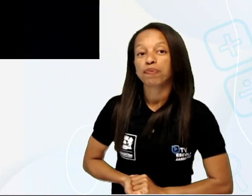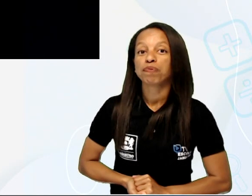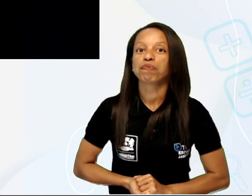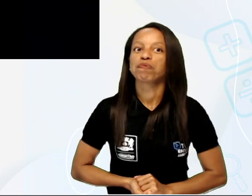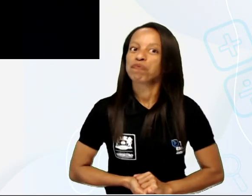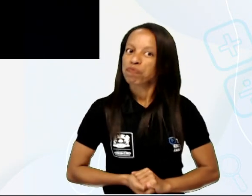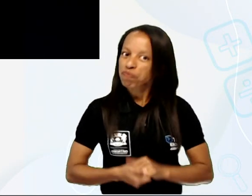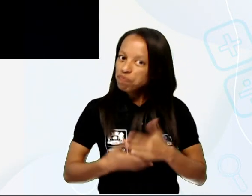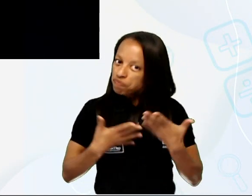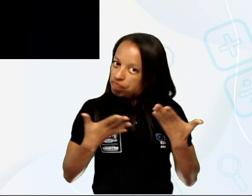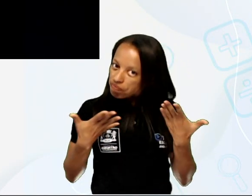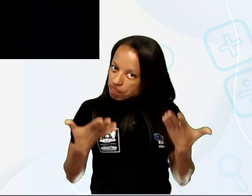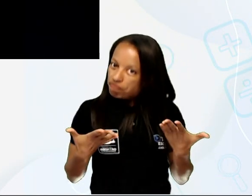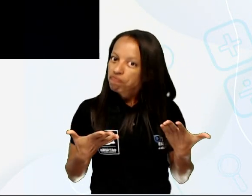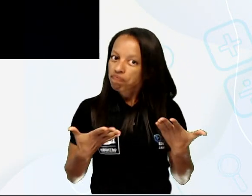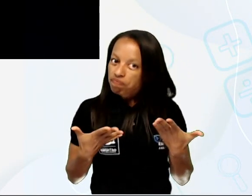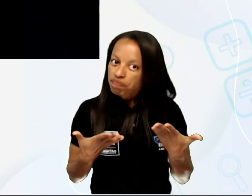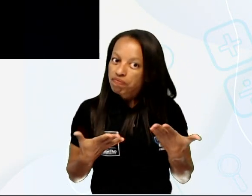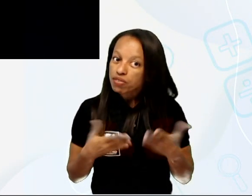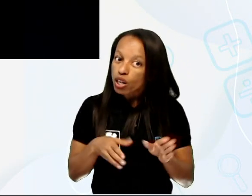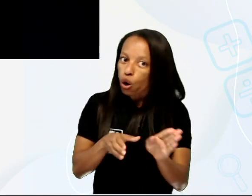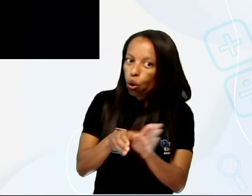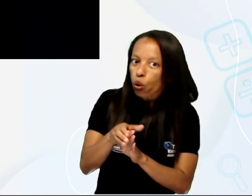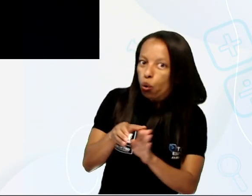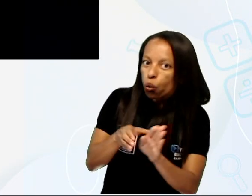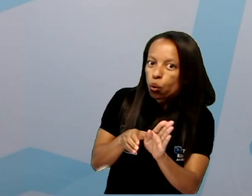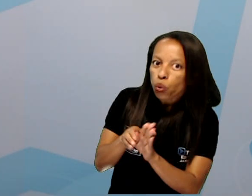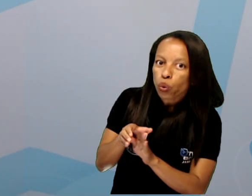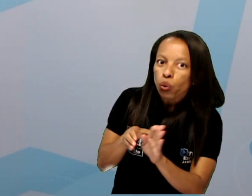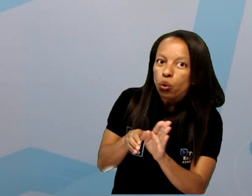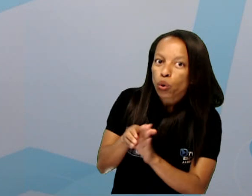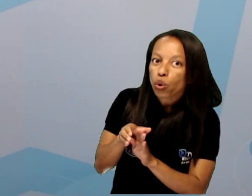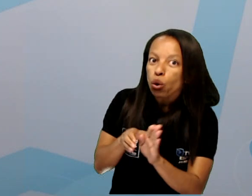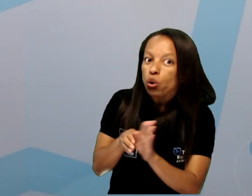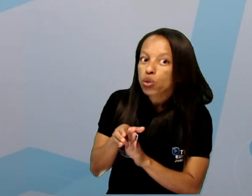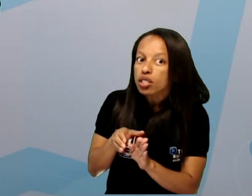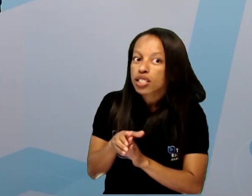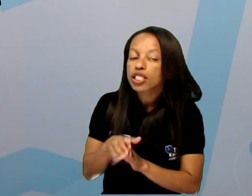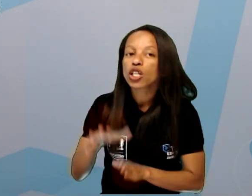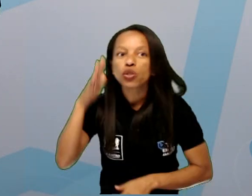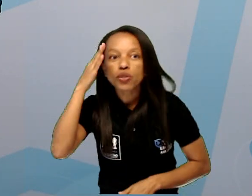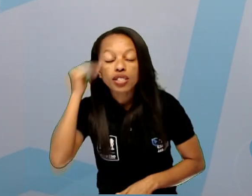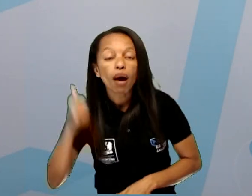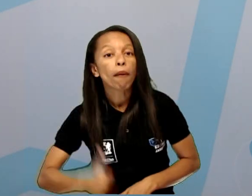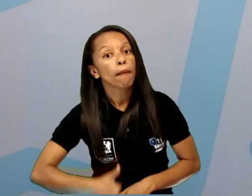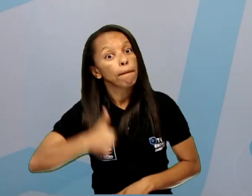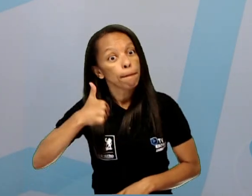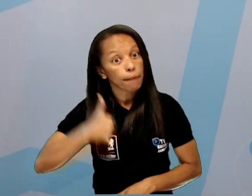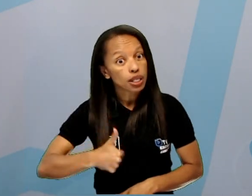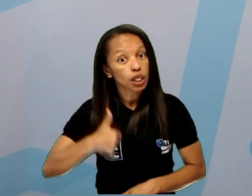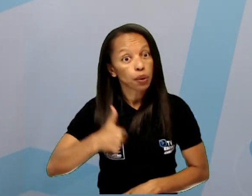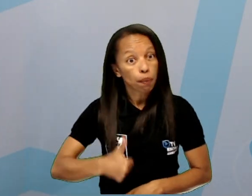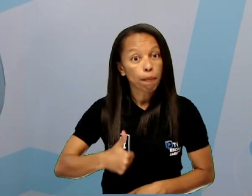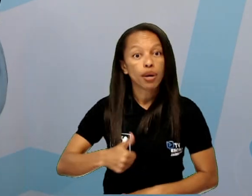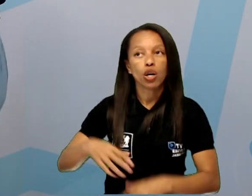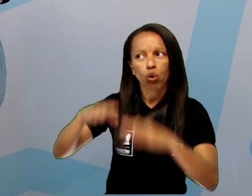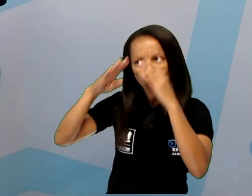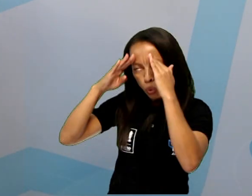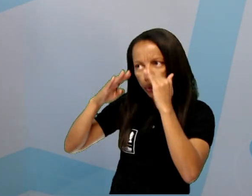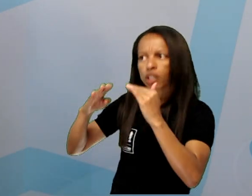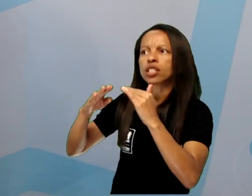Olha, gente, tá vendo que conselhos sábios? Primeiro obedecer a mamãe, proteger